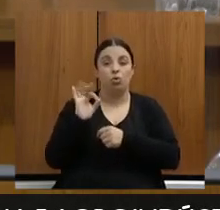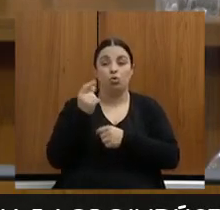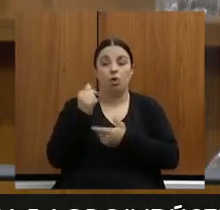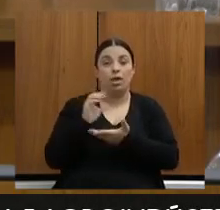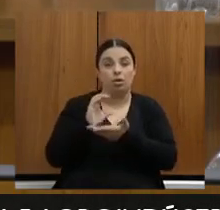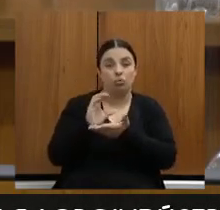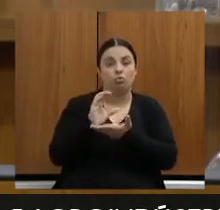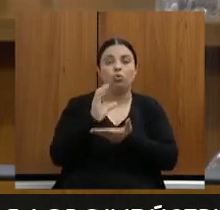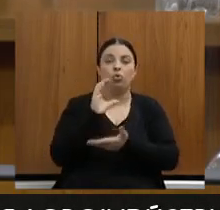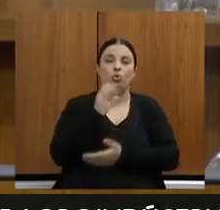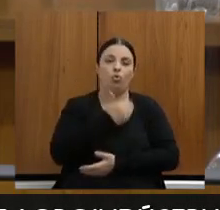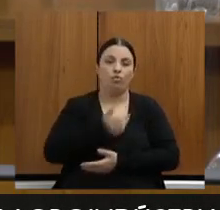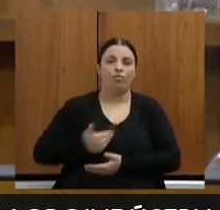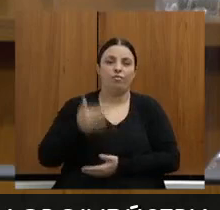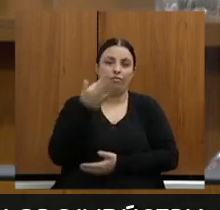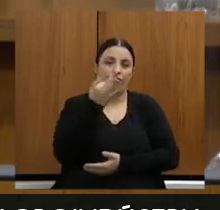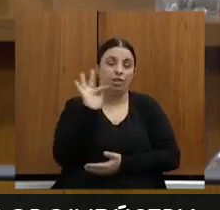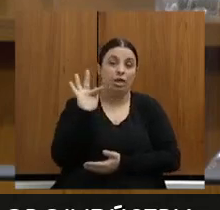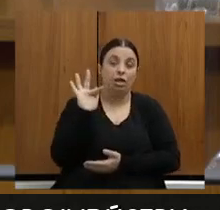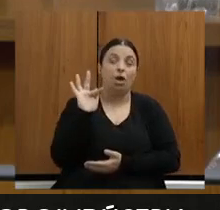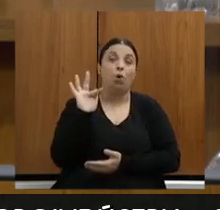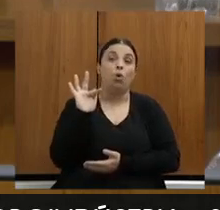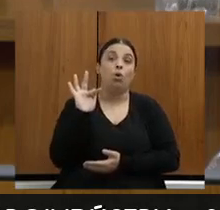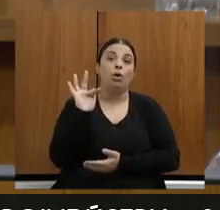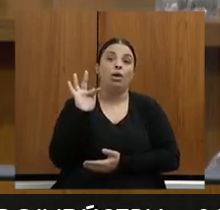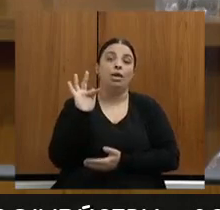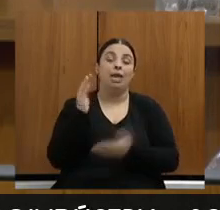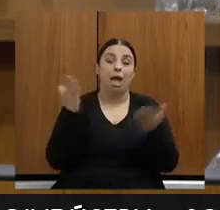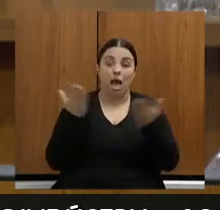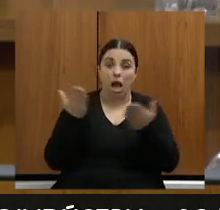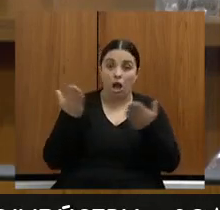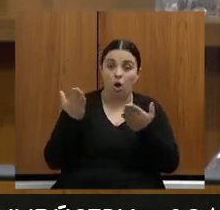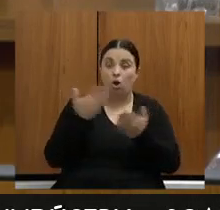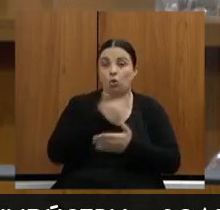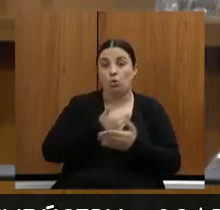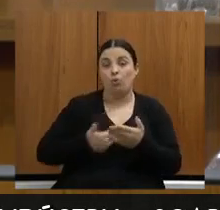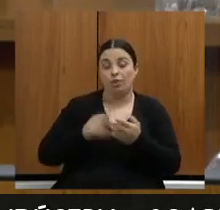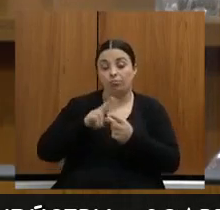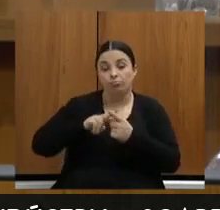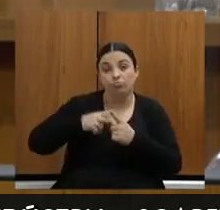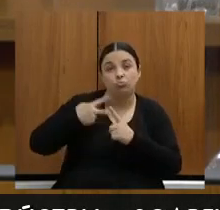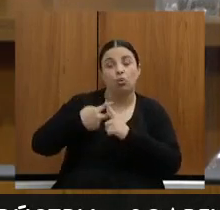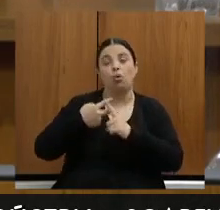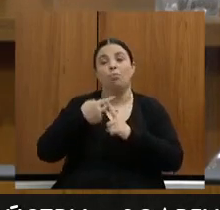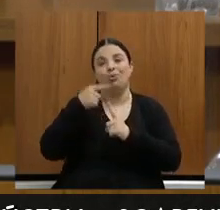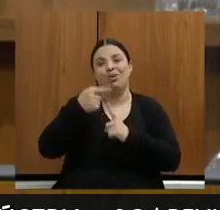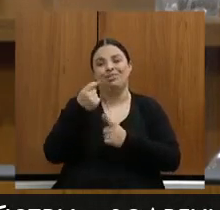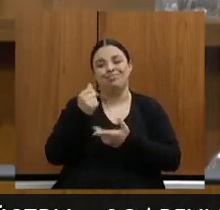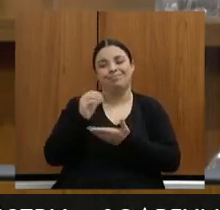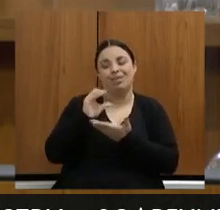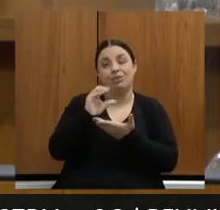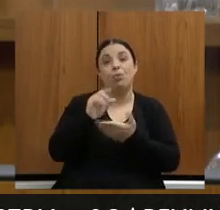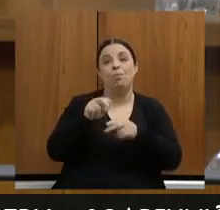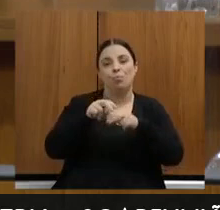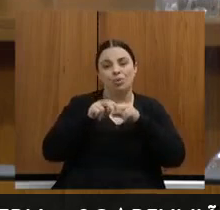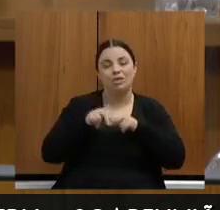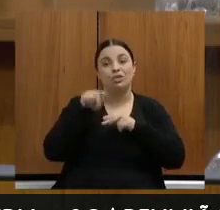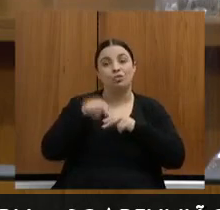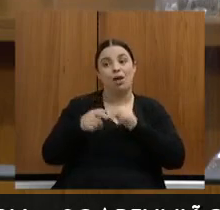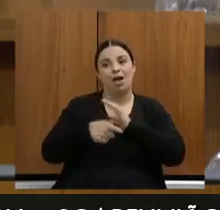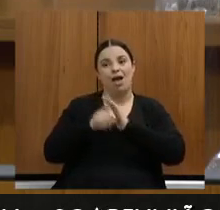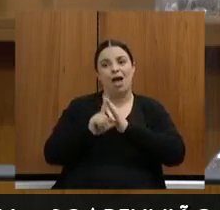2020 o governo é mais que dobrou esse recurso devido a nossa secção de ser deficiente